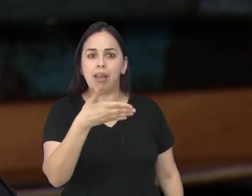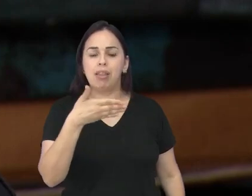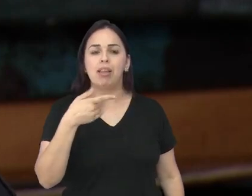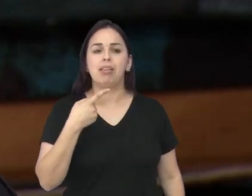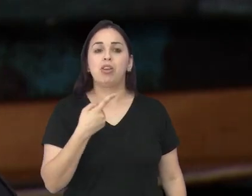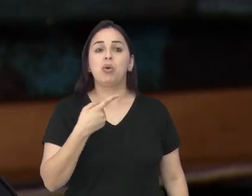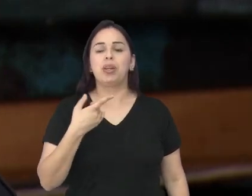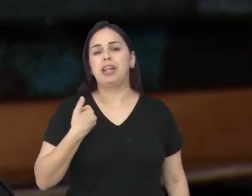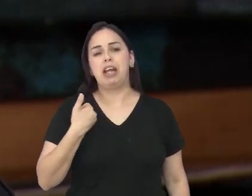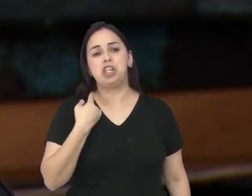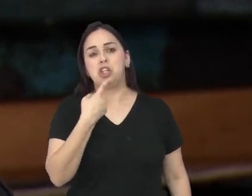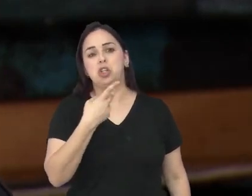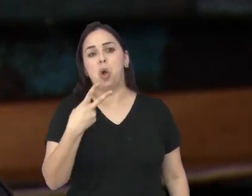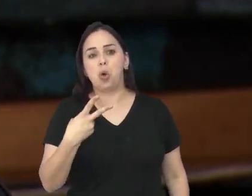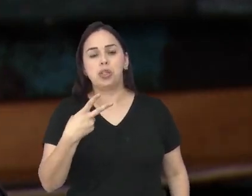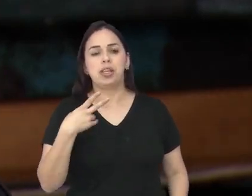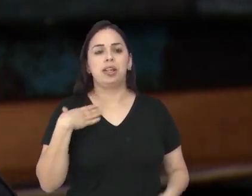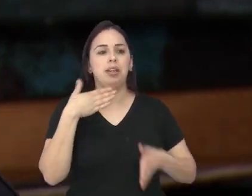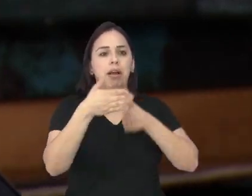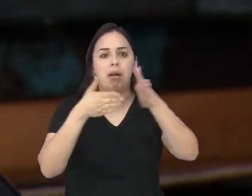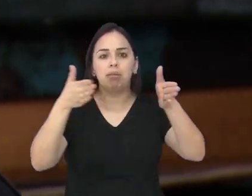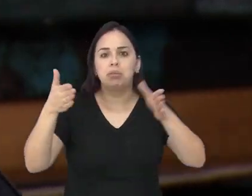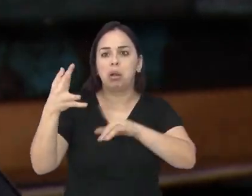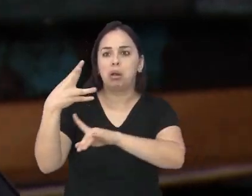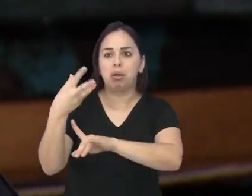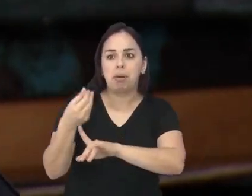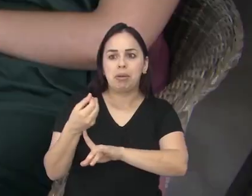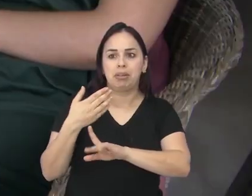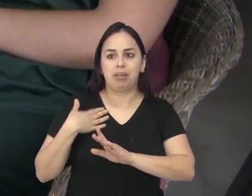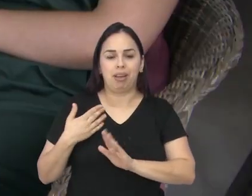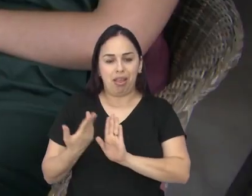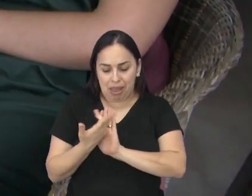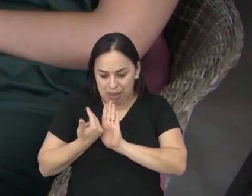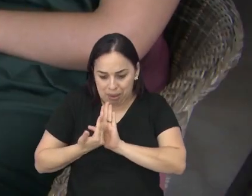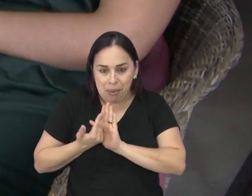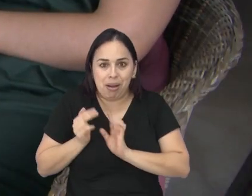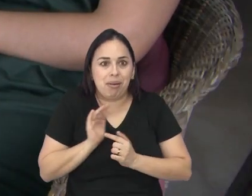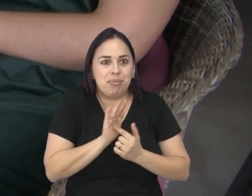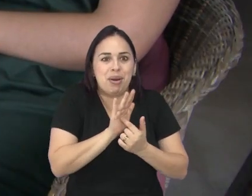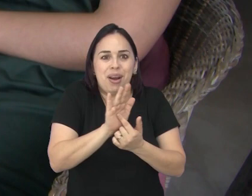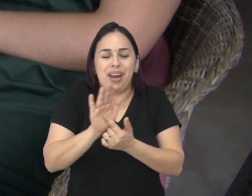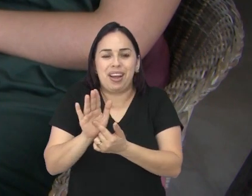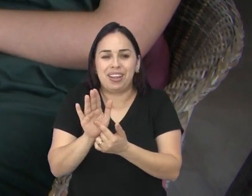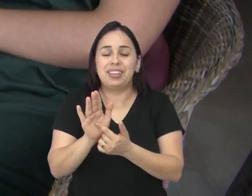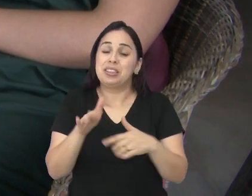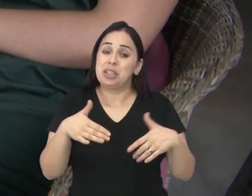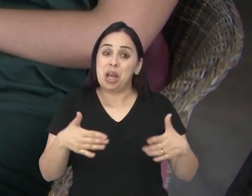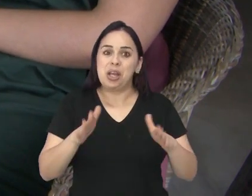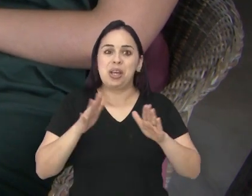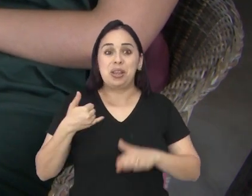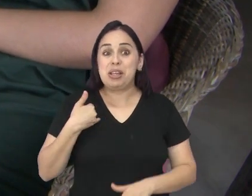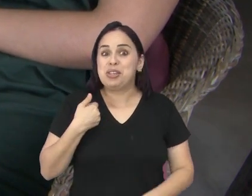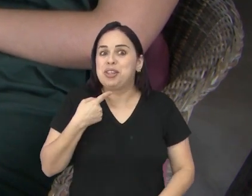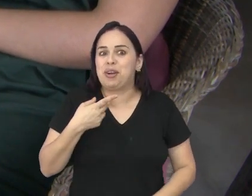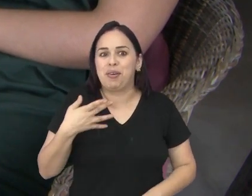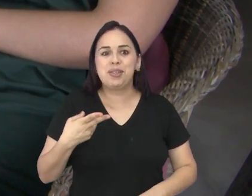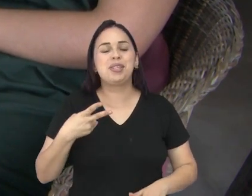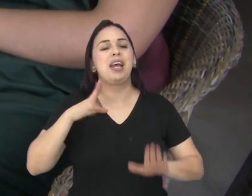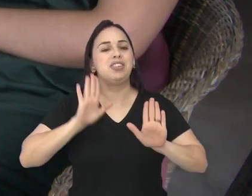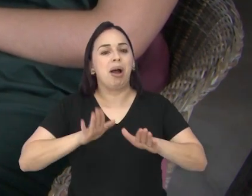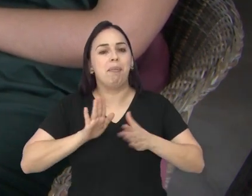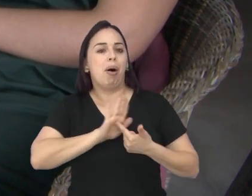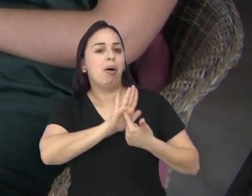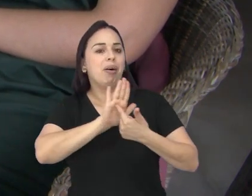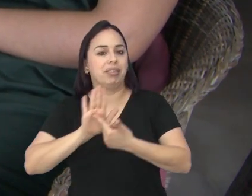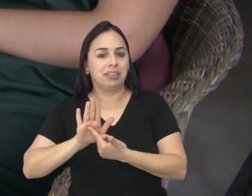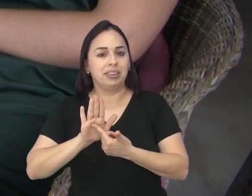de artistas e conversar e levar algum desenho meu, sabe? Uma que coisa bonitinho. assim, era um negócio... Então é uma